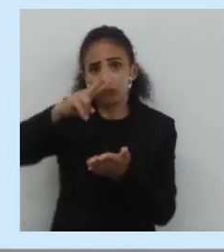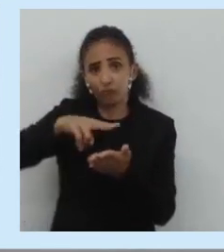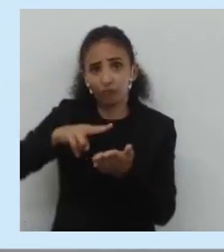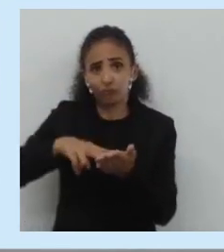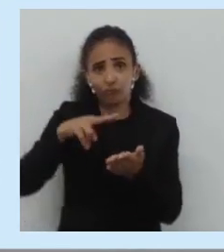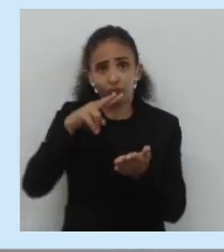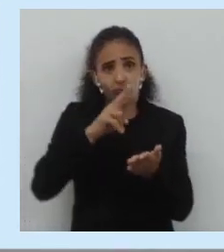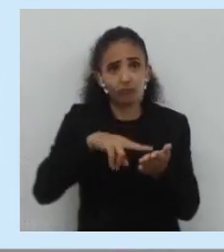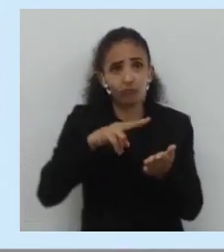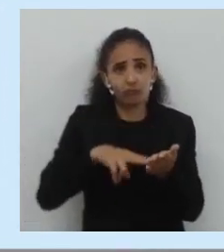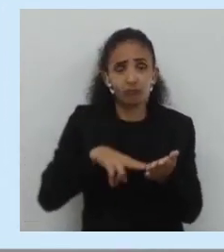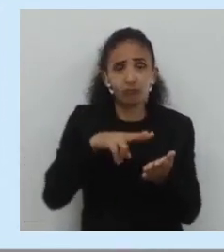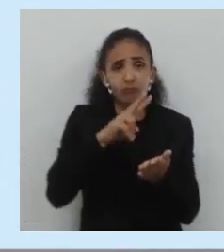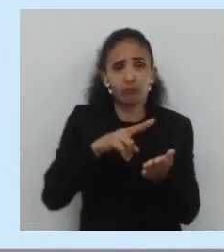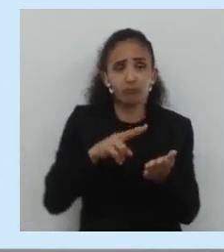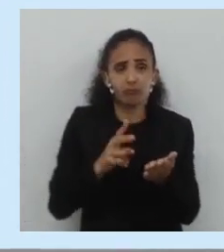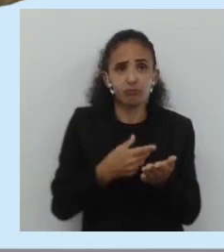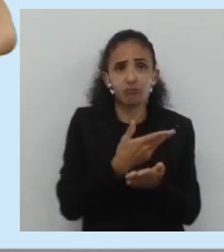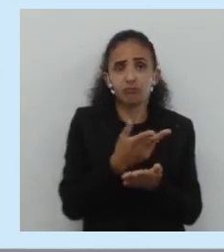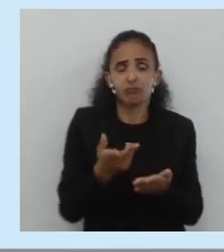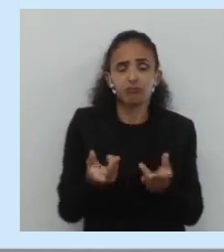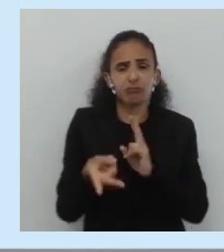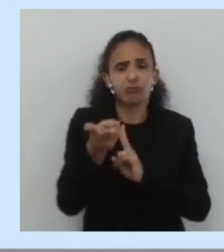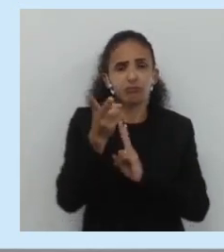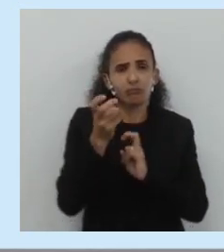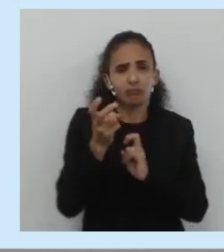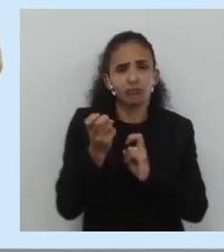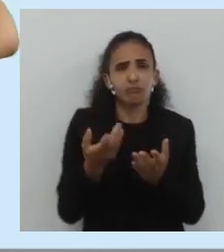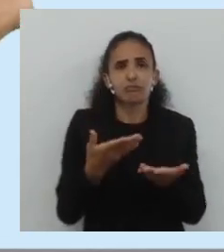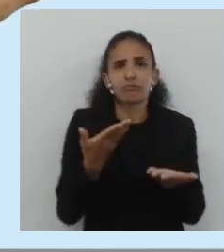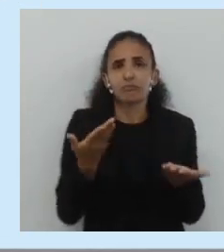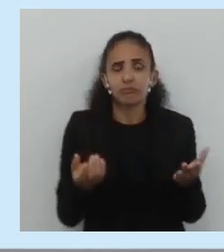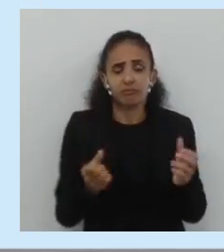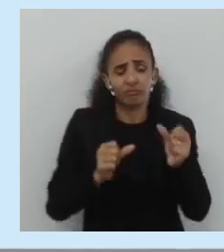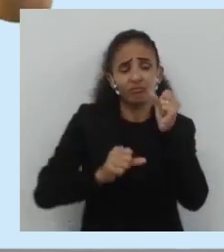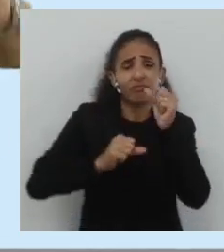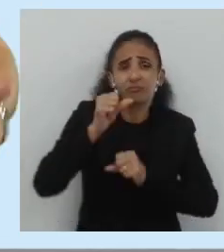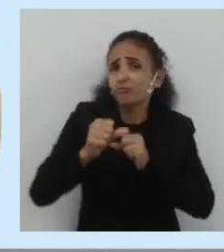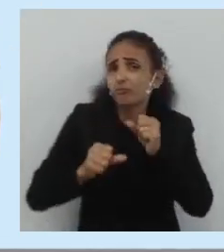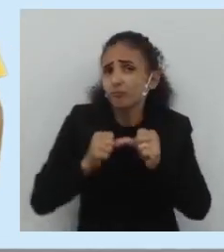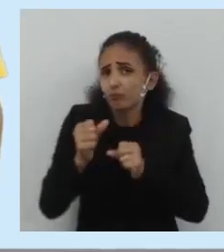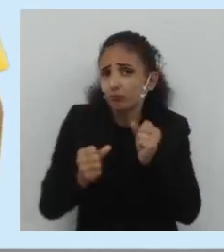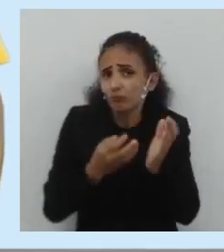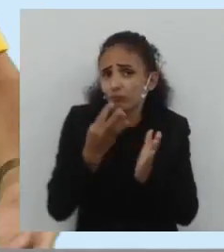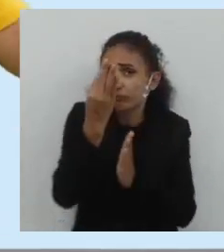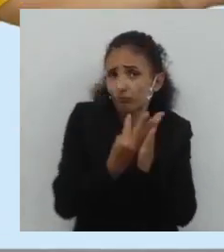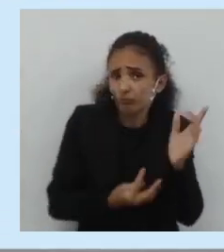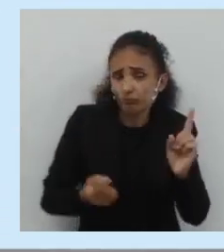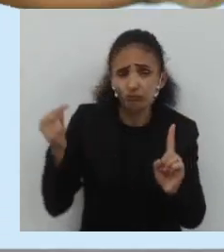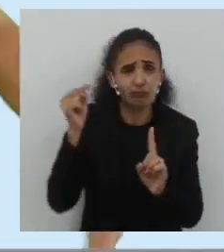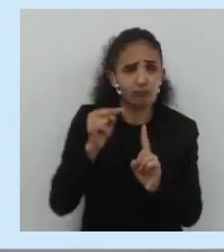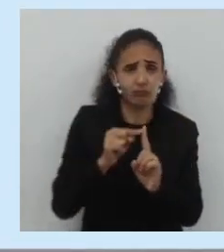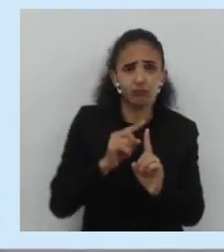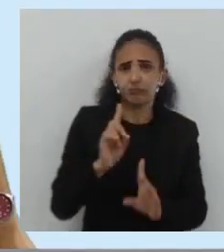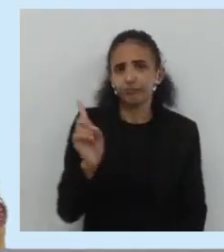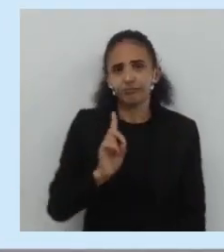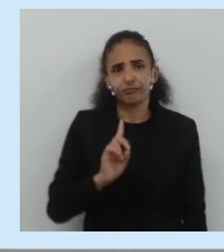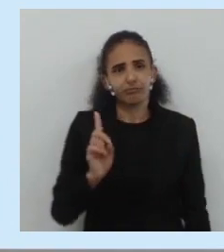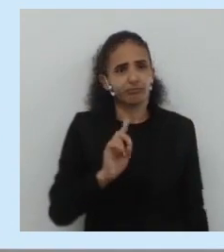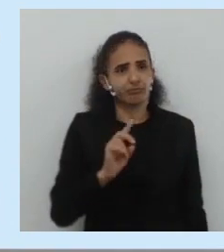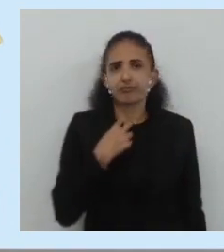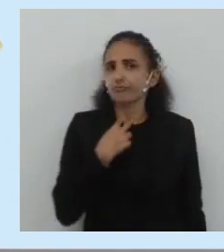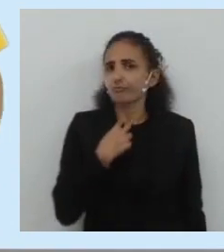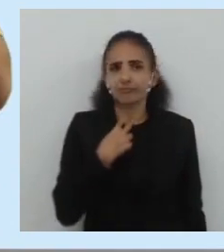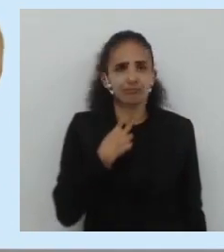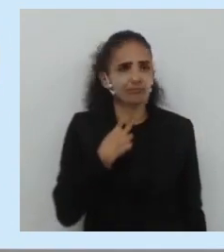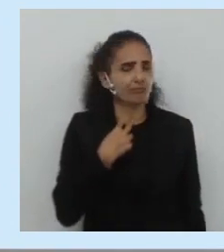usar no sentido pejorativo, ou seja, você vai, alterar o sentido que o autor quis